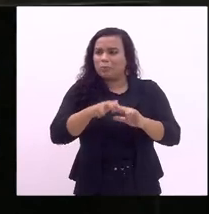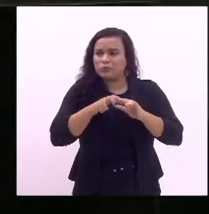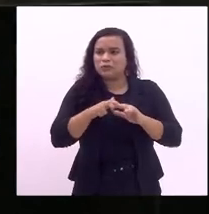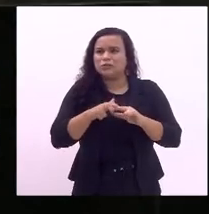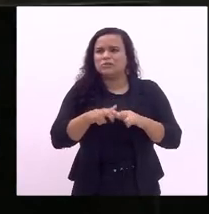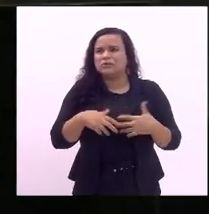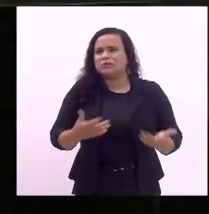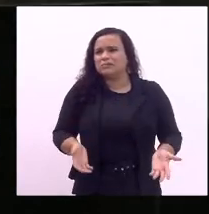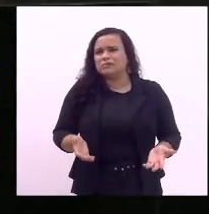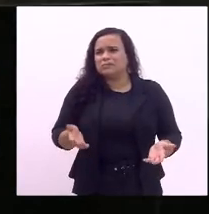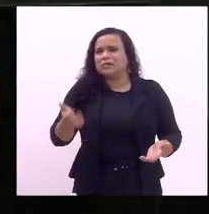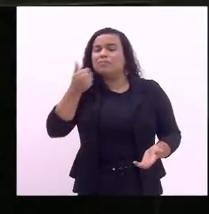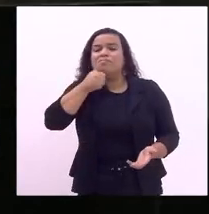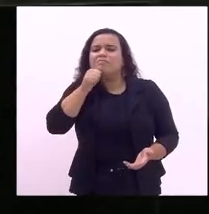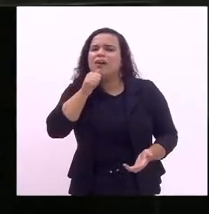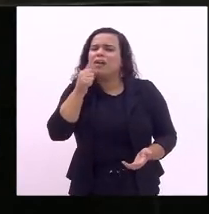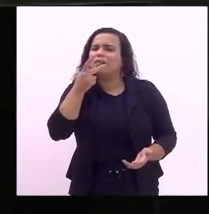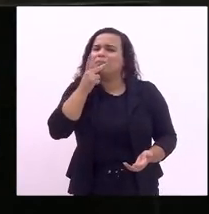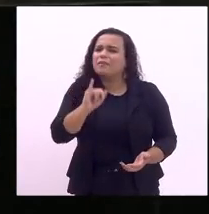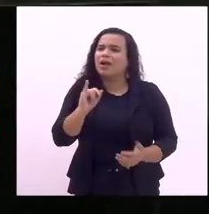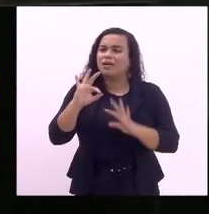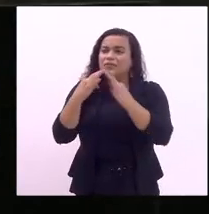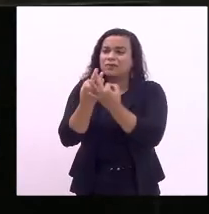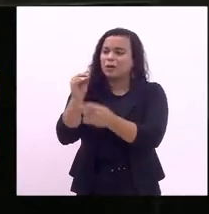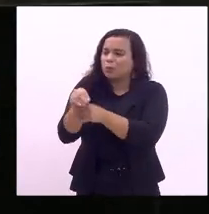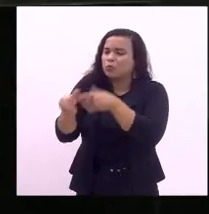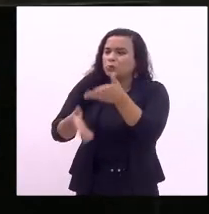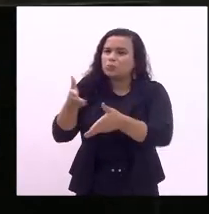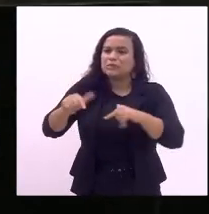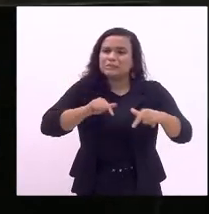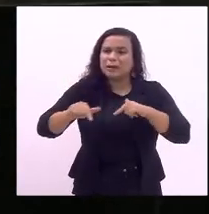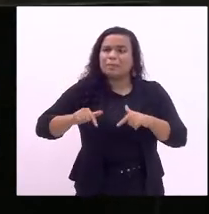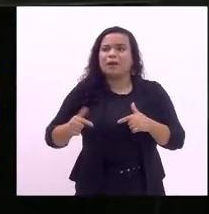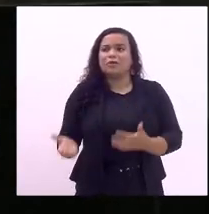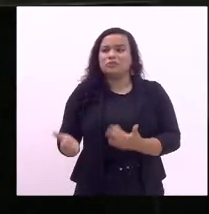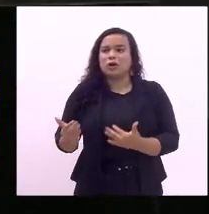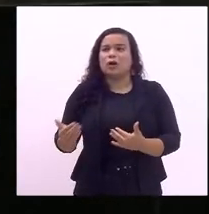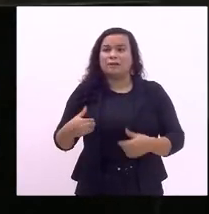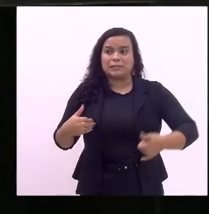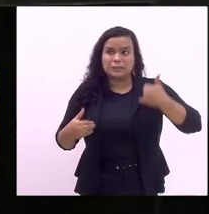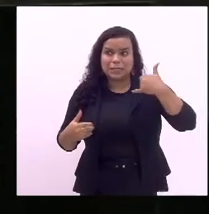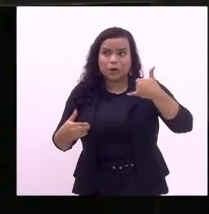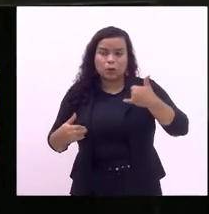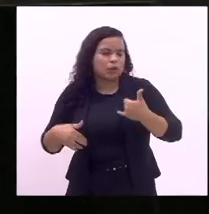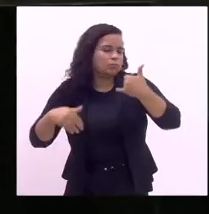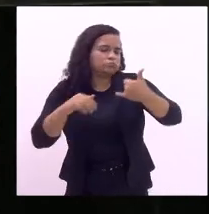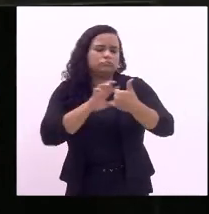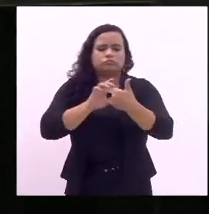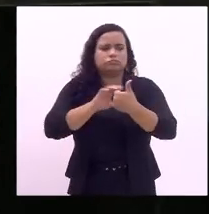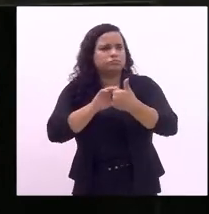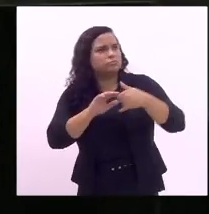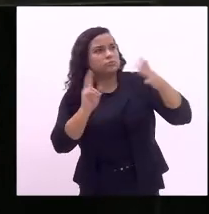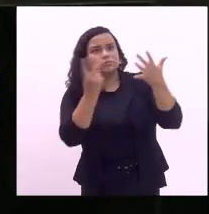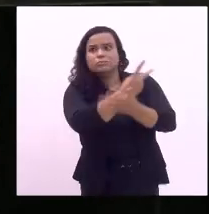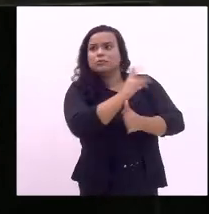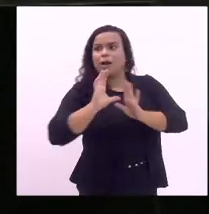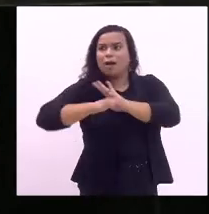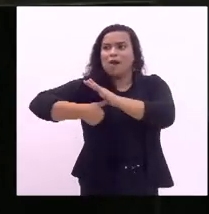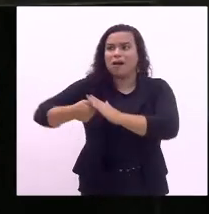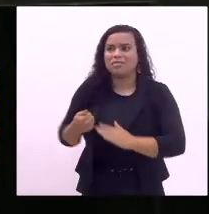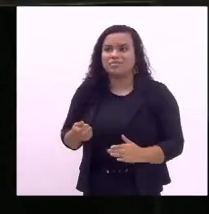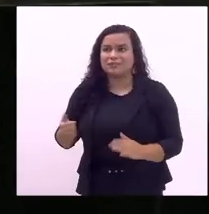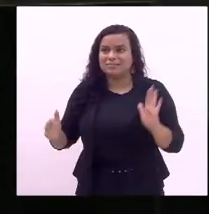pai de família, uma mãe de família, um jovem hoje não pode andar com seu celular, que é paralisado por